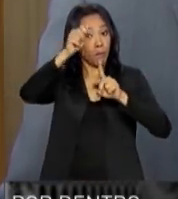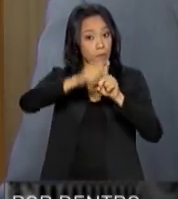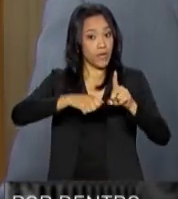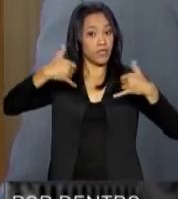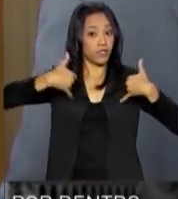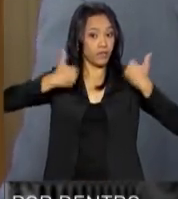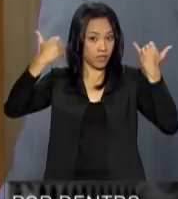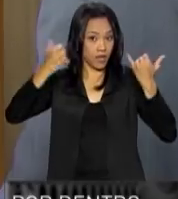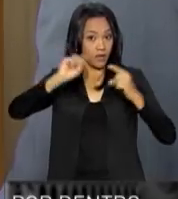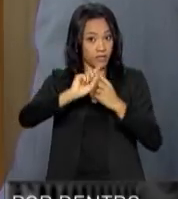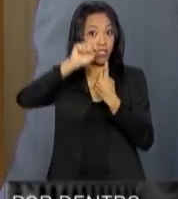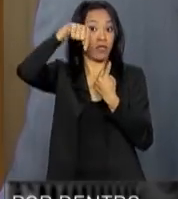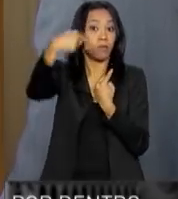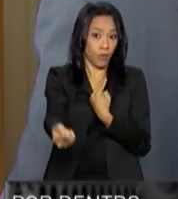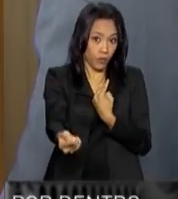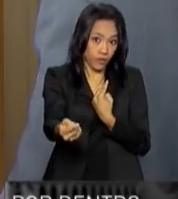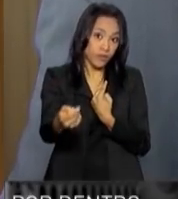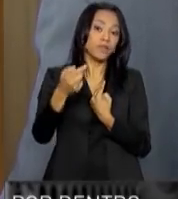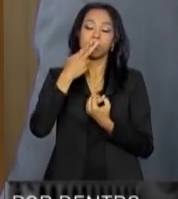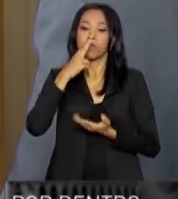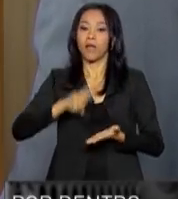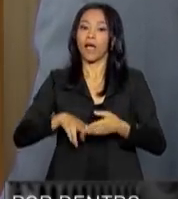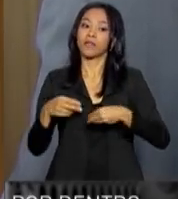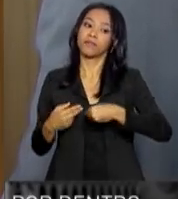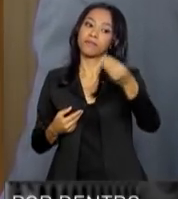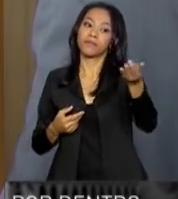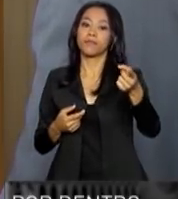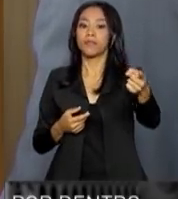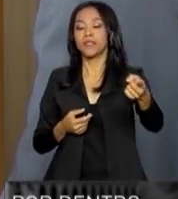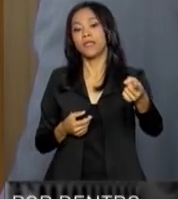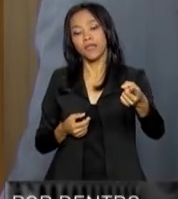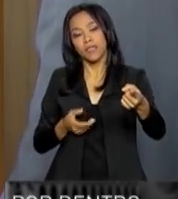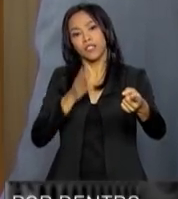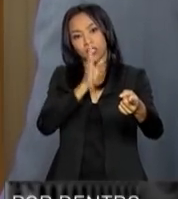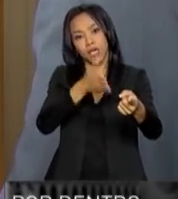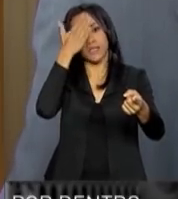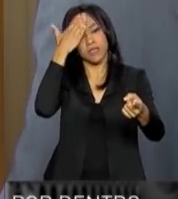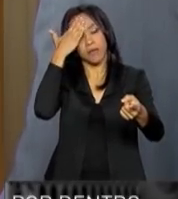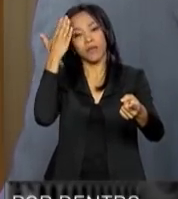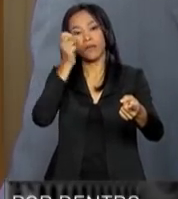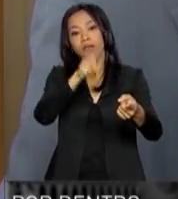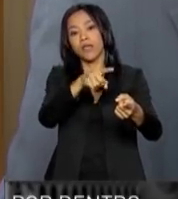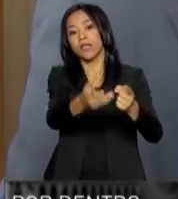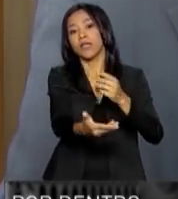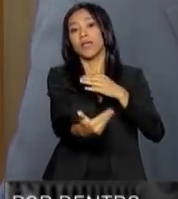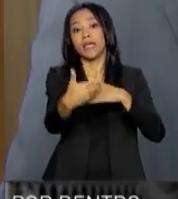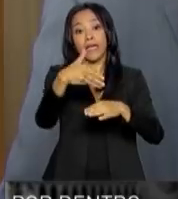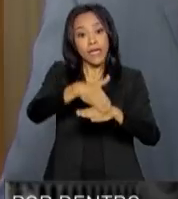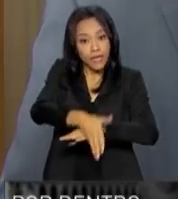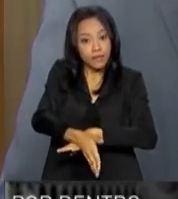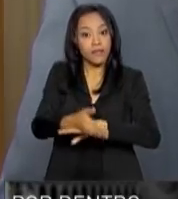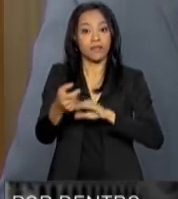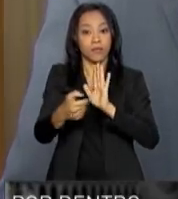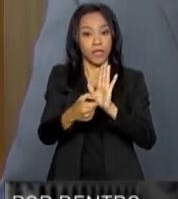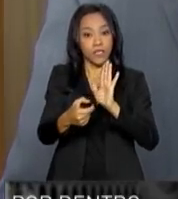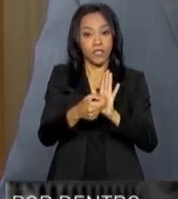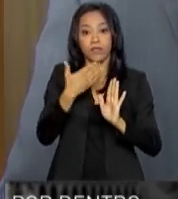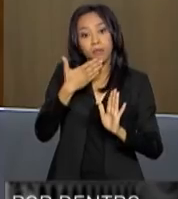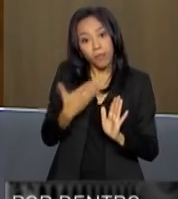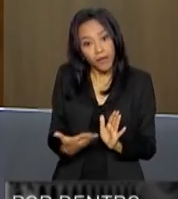ao envio da carta e daí ele complicativo para o site já sabendo da carta basta entrar no aplicativo requerer sua aposentadoria por